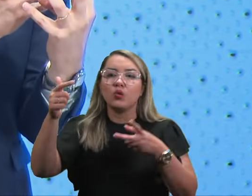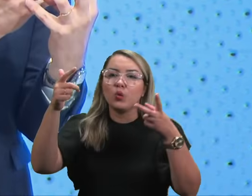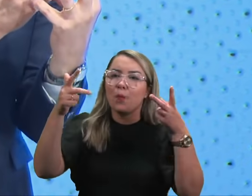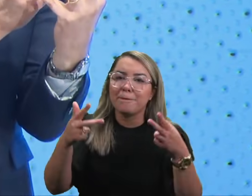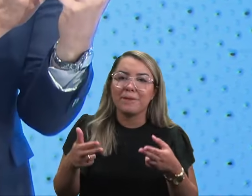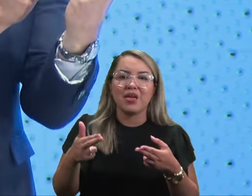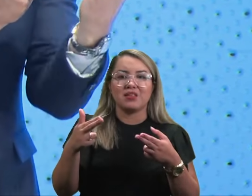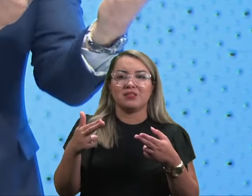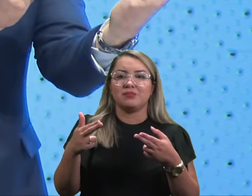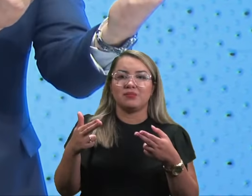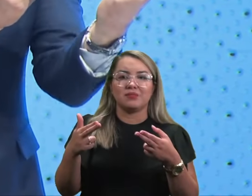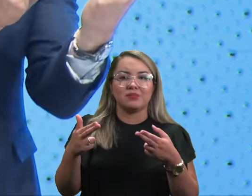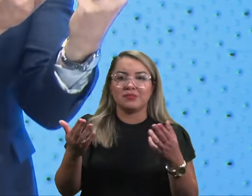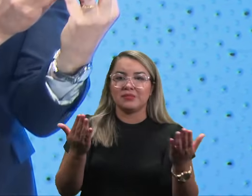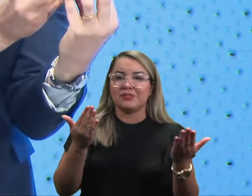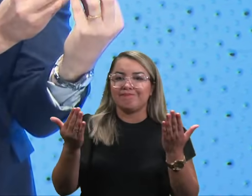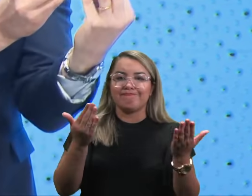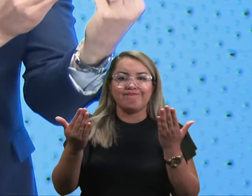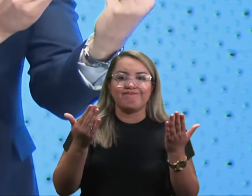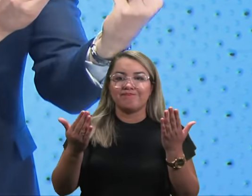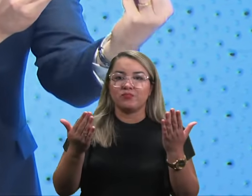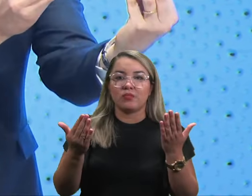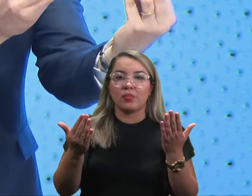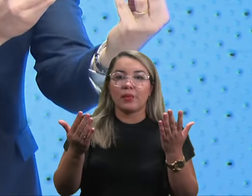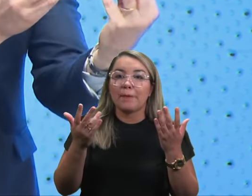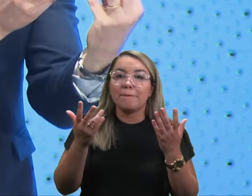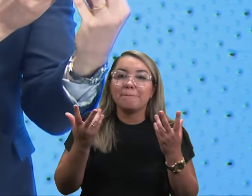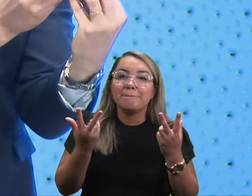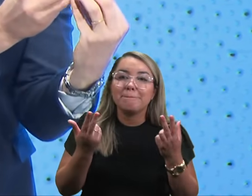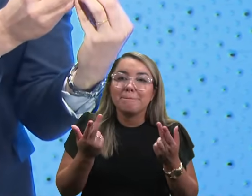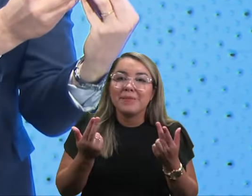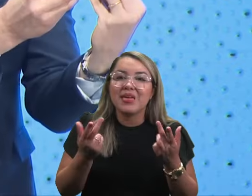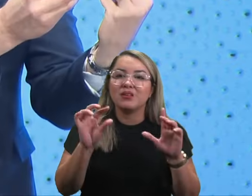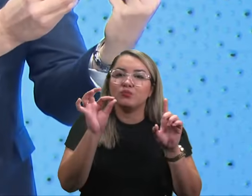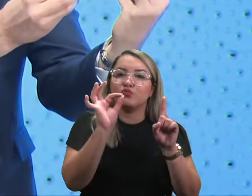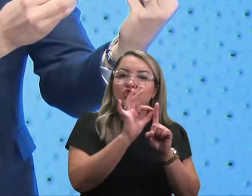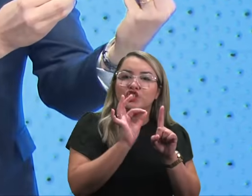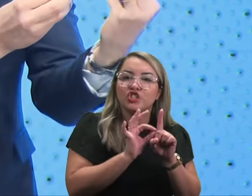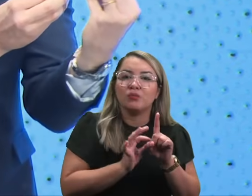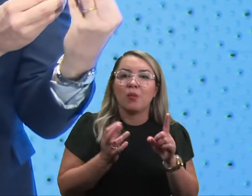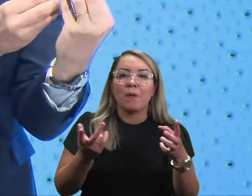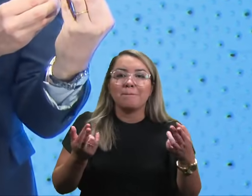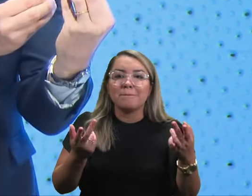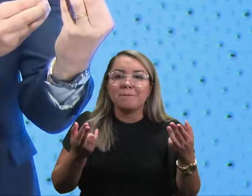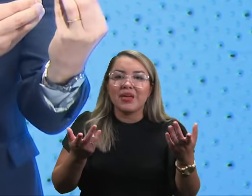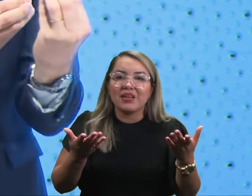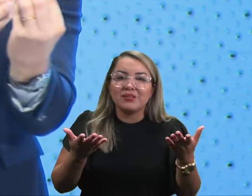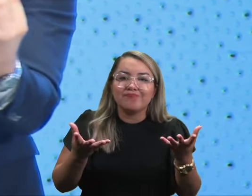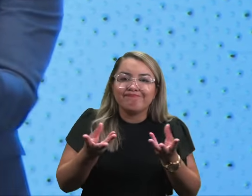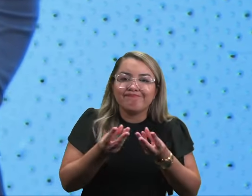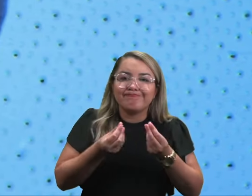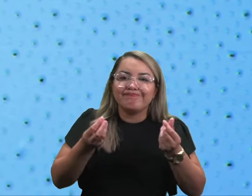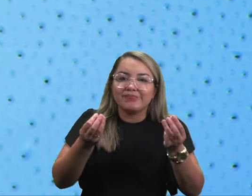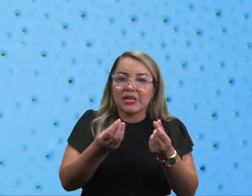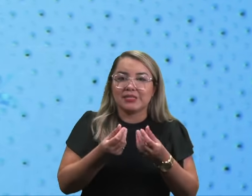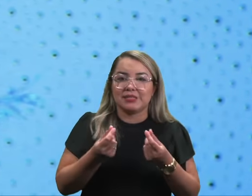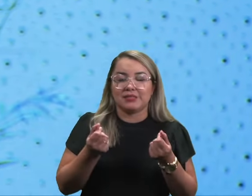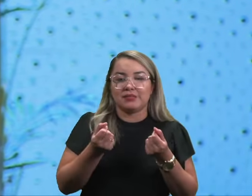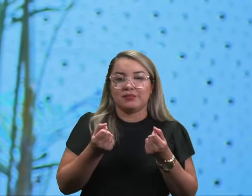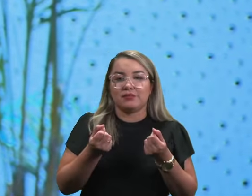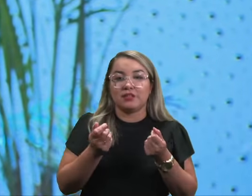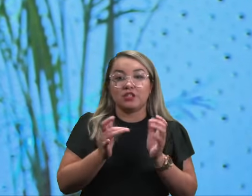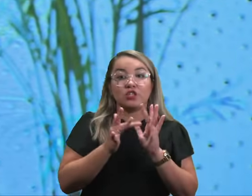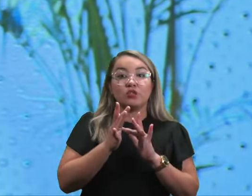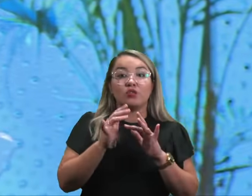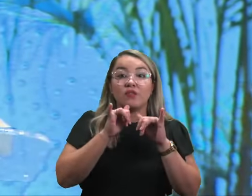mesma espécie, do mesmo tipo, da mesma natureza. Jesus está dizendo: